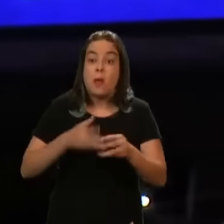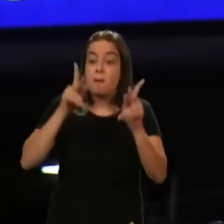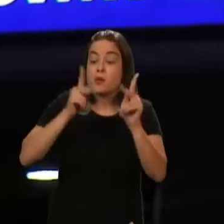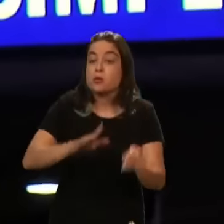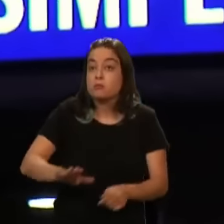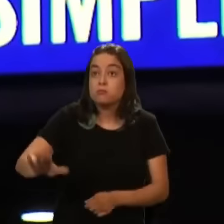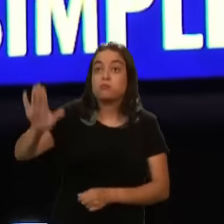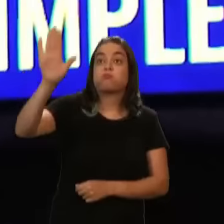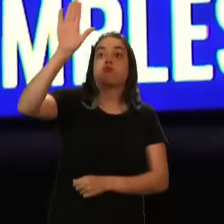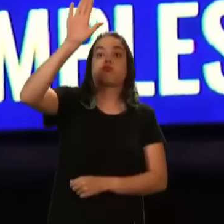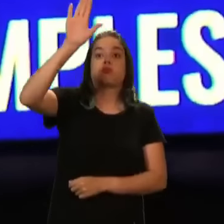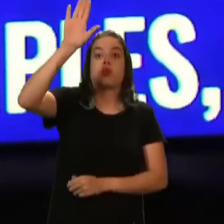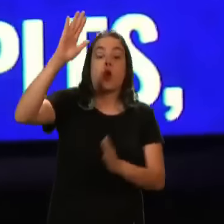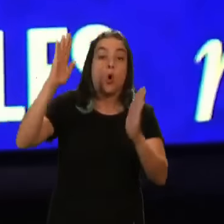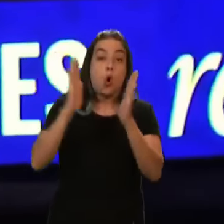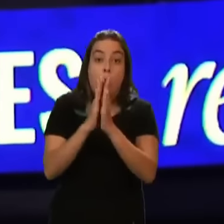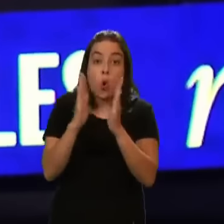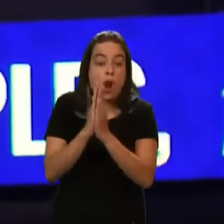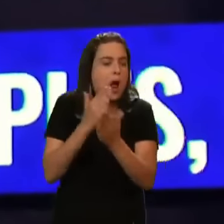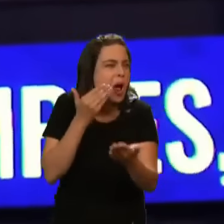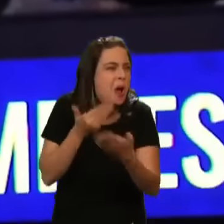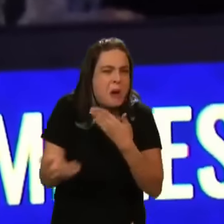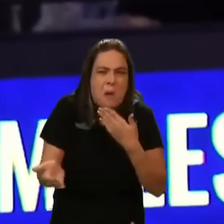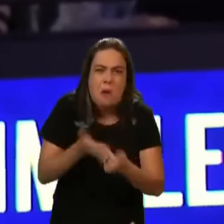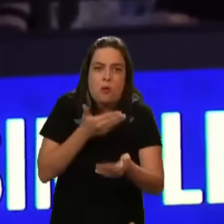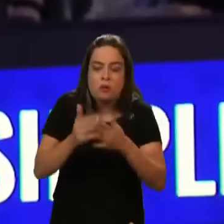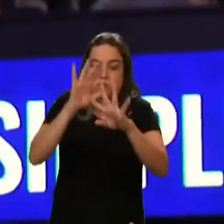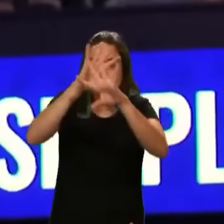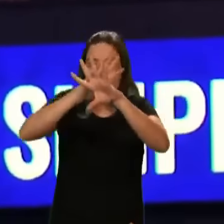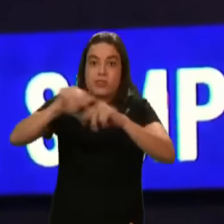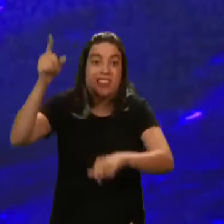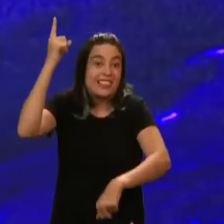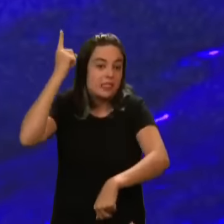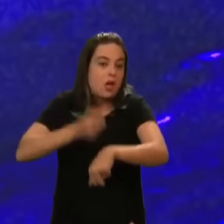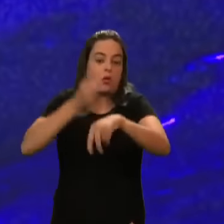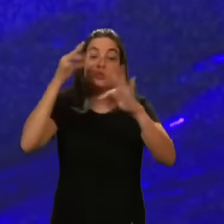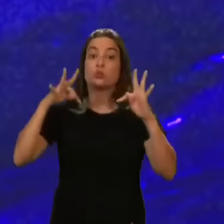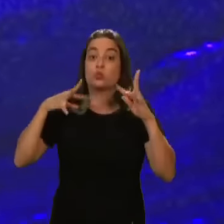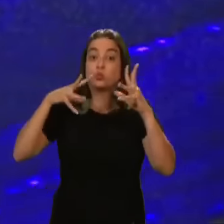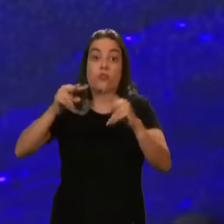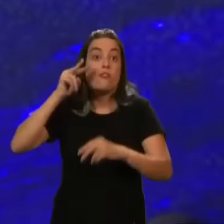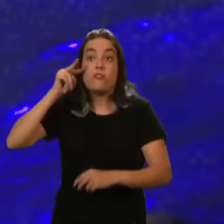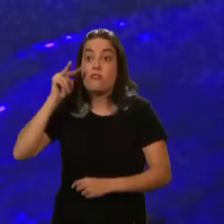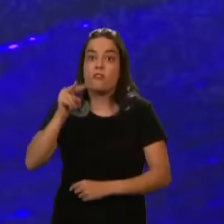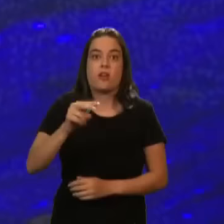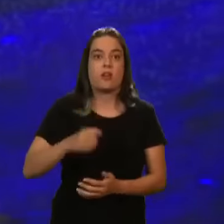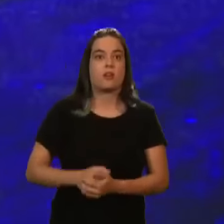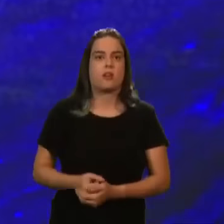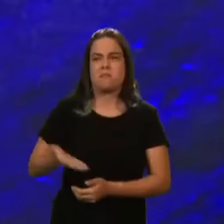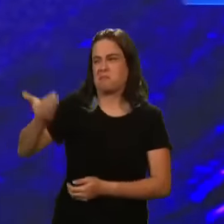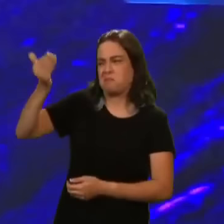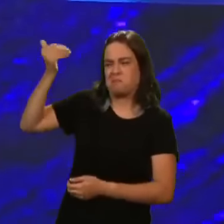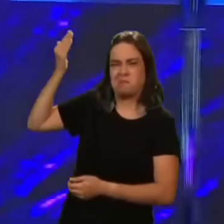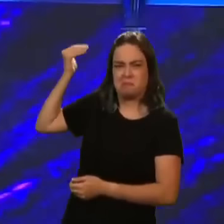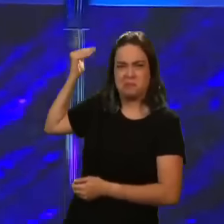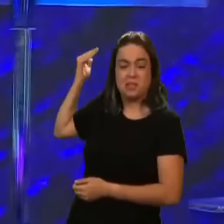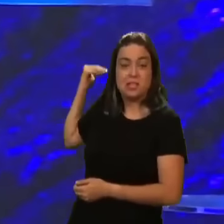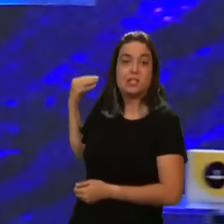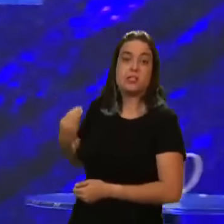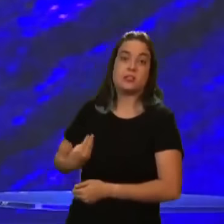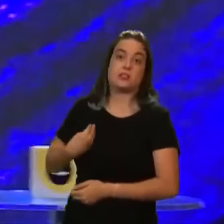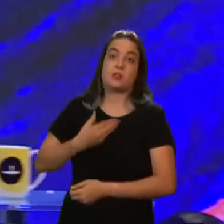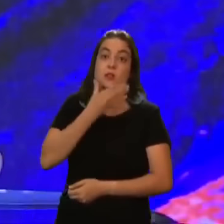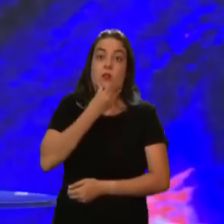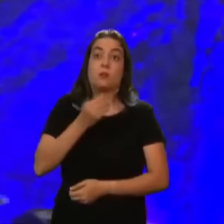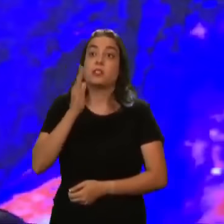a mão primeiro, ele orava, o que fosse, a cura era na hora, na frente de todo mundo. Esse homem viveu tem 100 e poucos anos. Ele